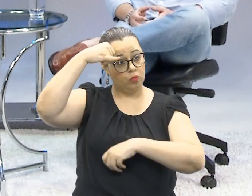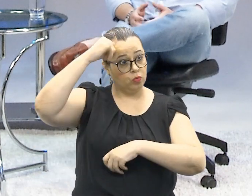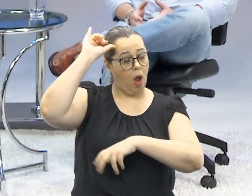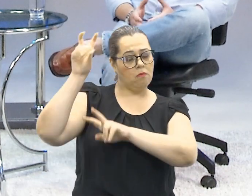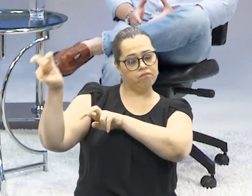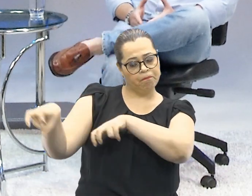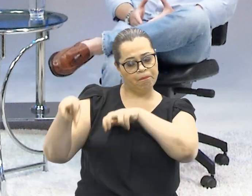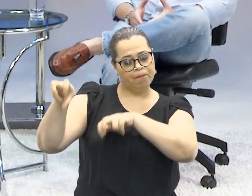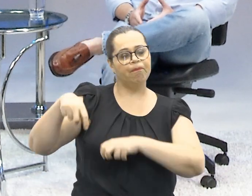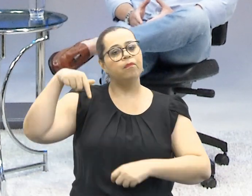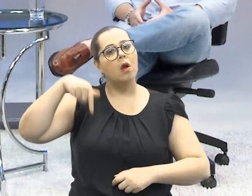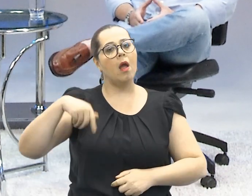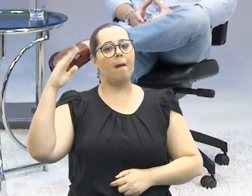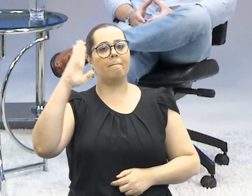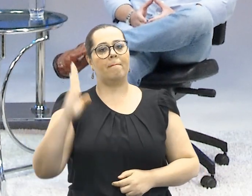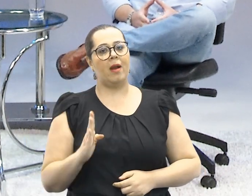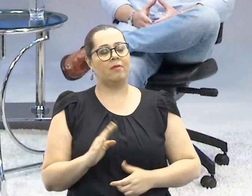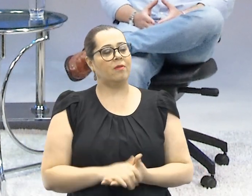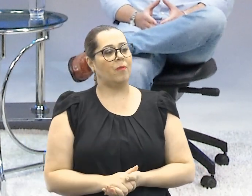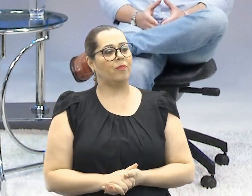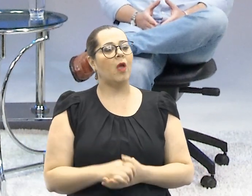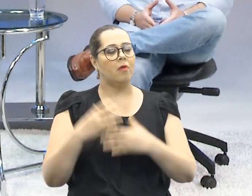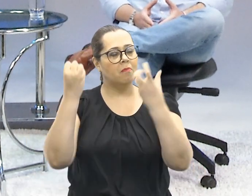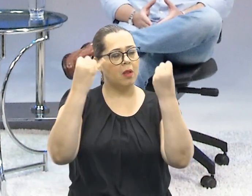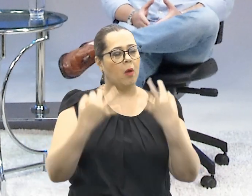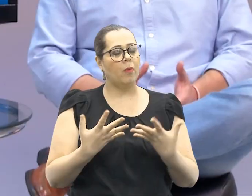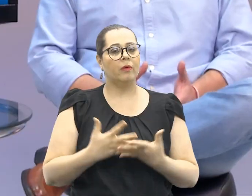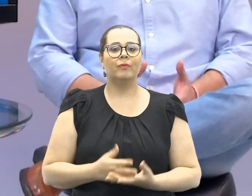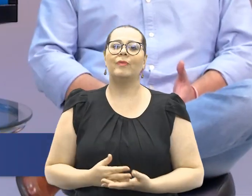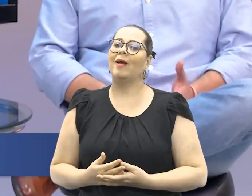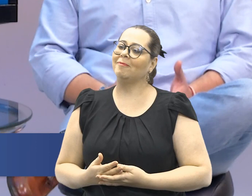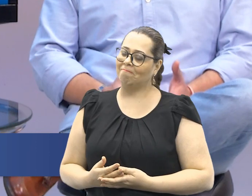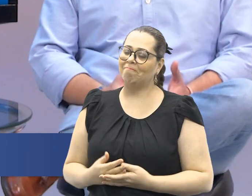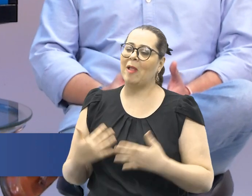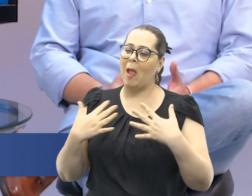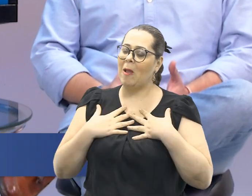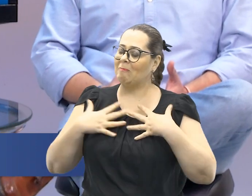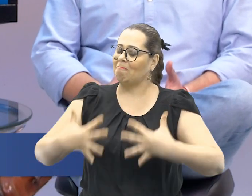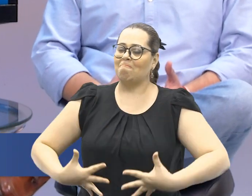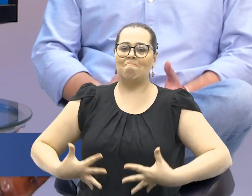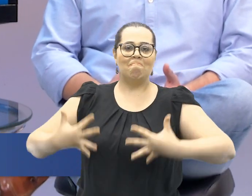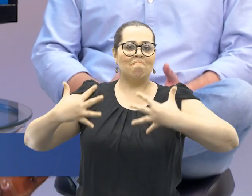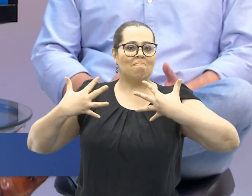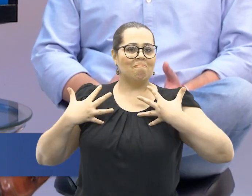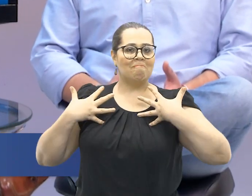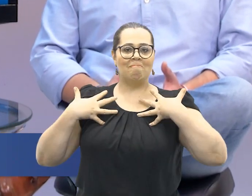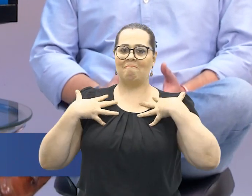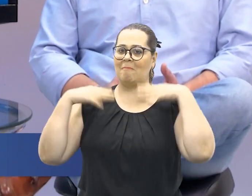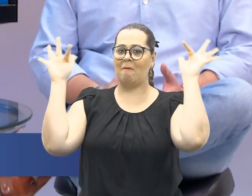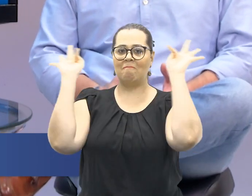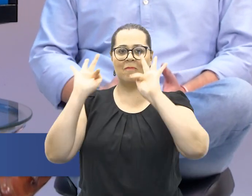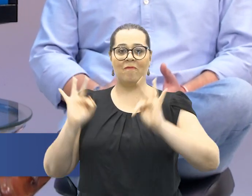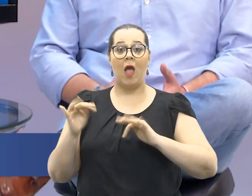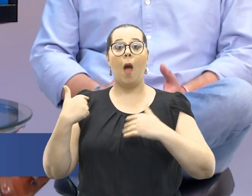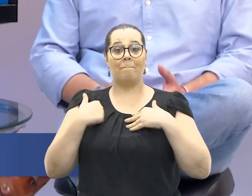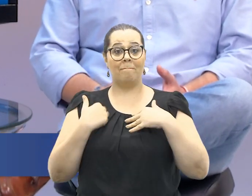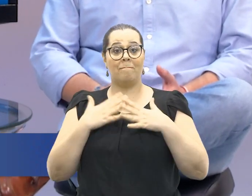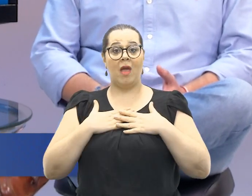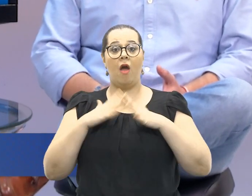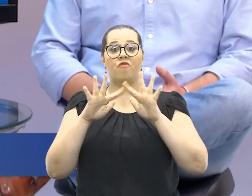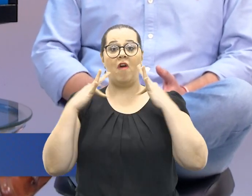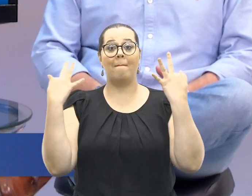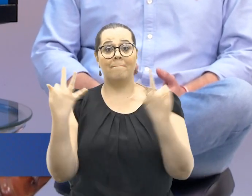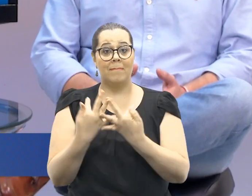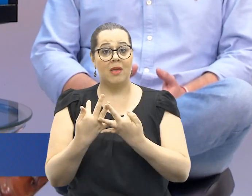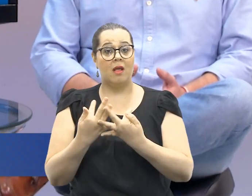pouquinho sobre esse seu esforço pelo agronegócio. É um motivo de muita alegria para mim, né? Eu que venho de uma família de produtores rurais,